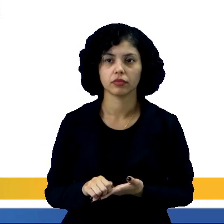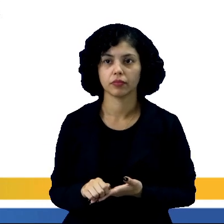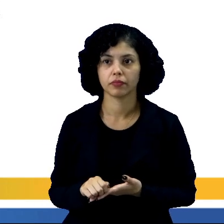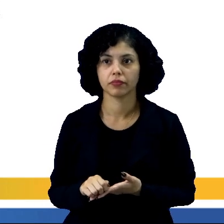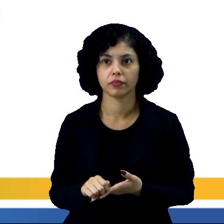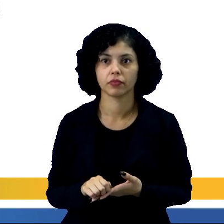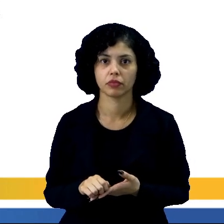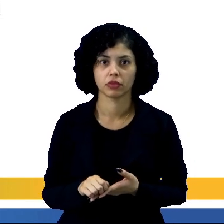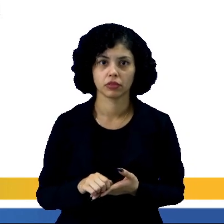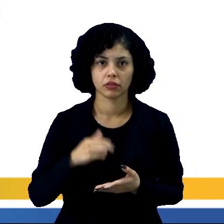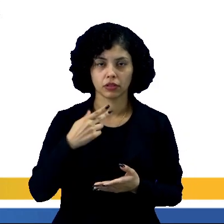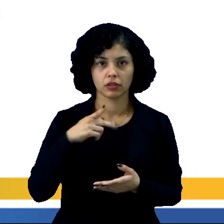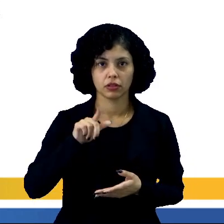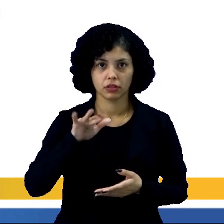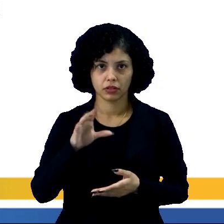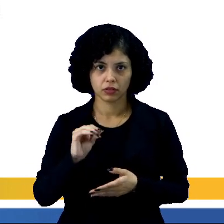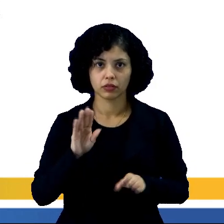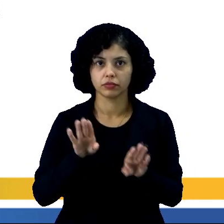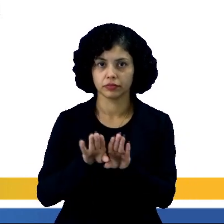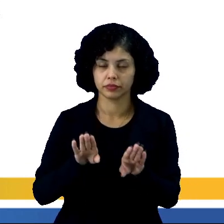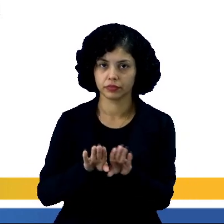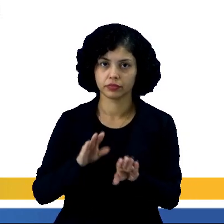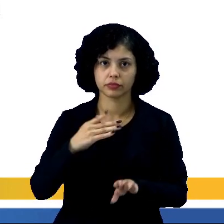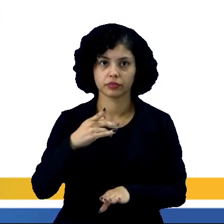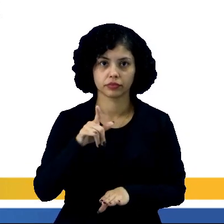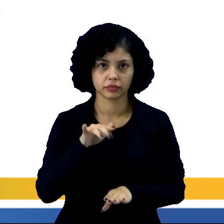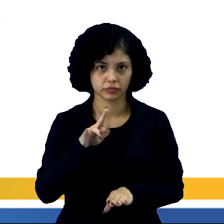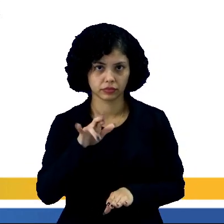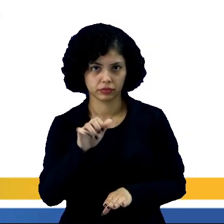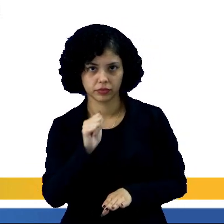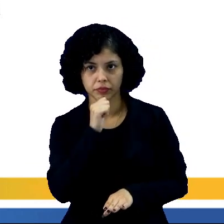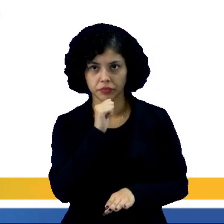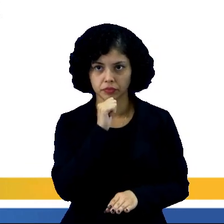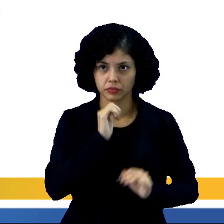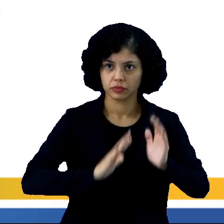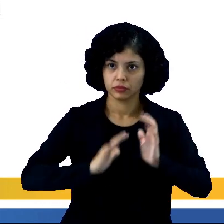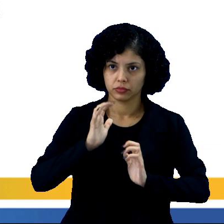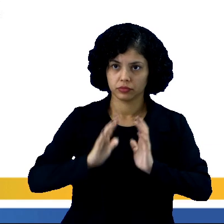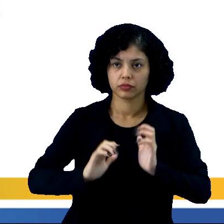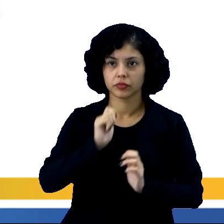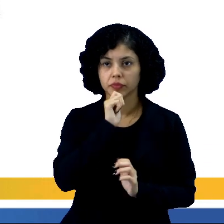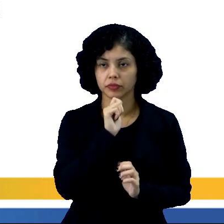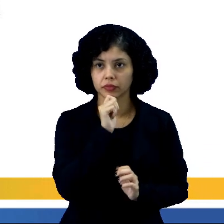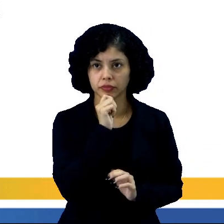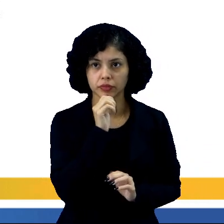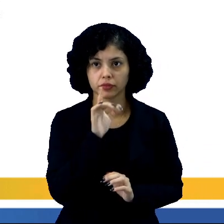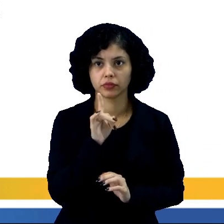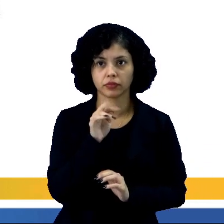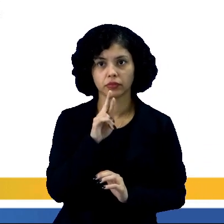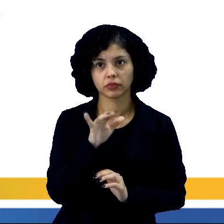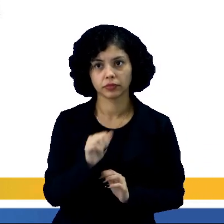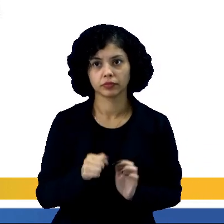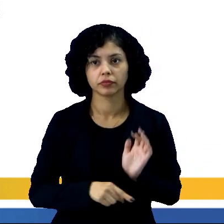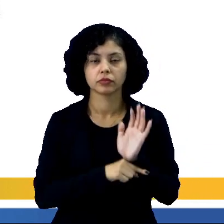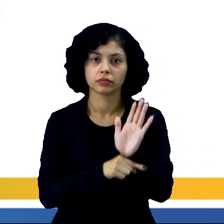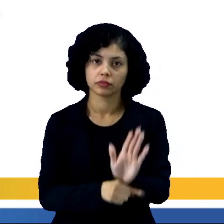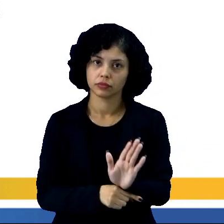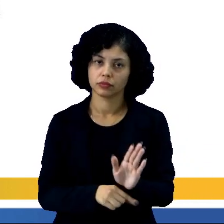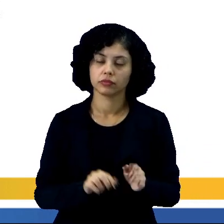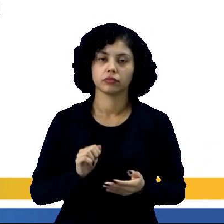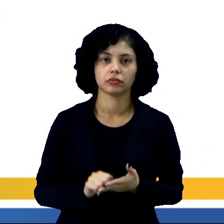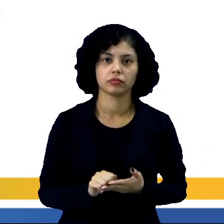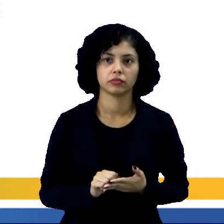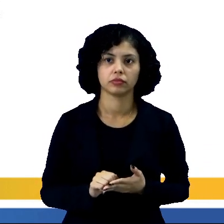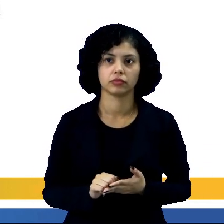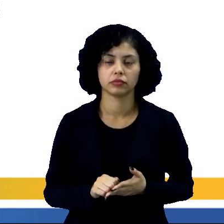Entre o palco e a plateia, certo? O conflito ou drama oferece-se